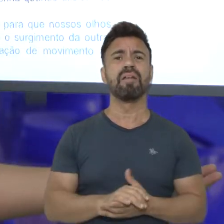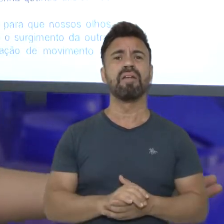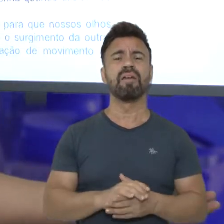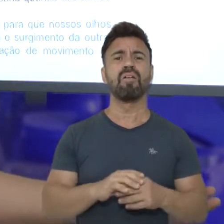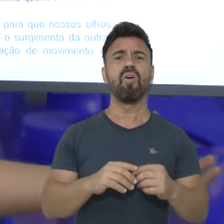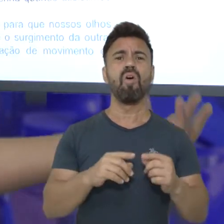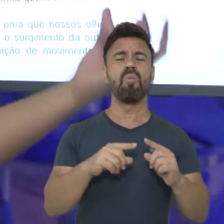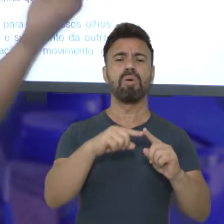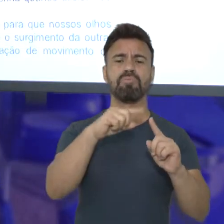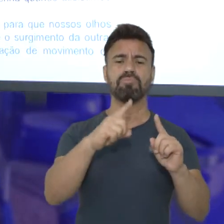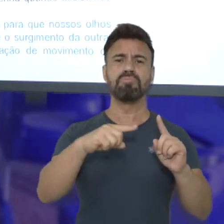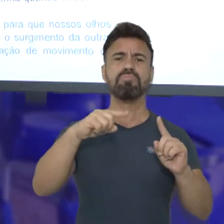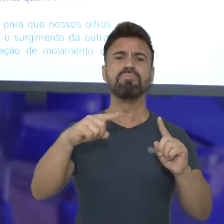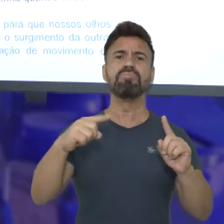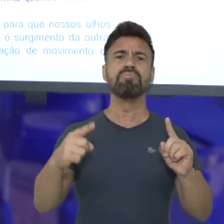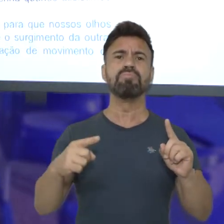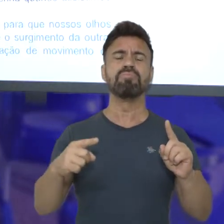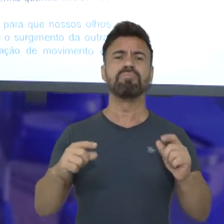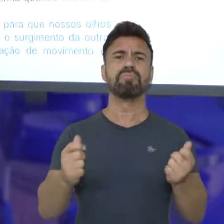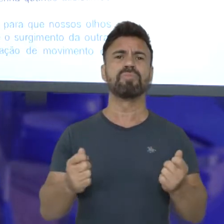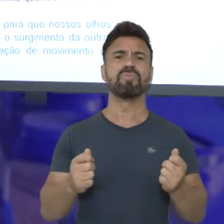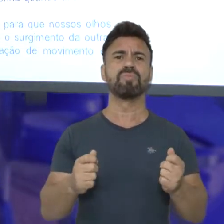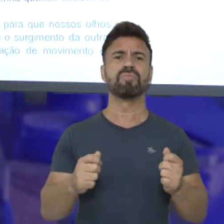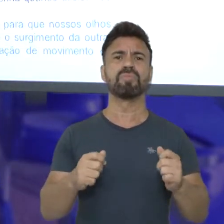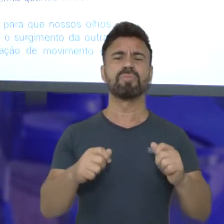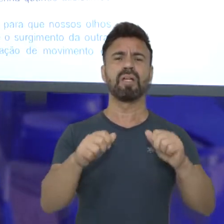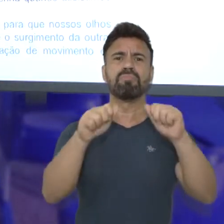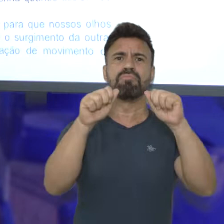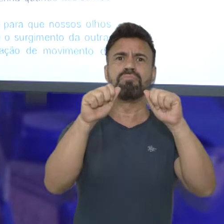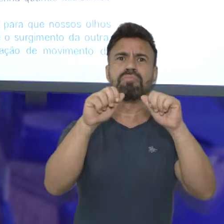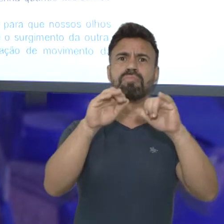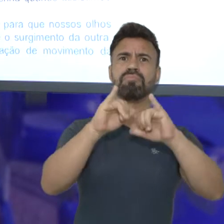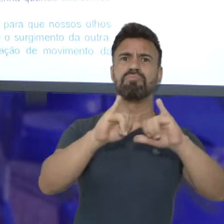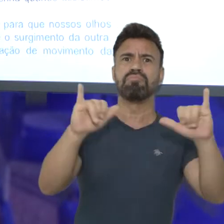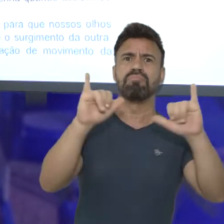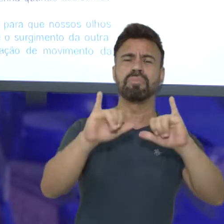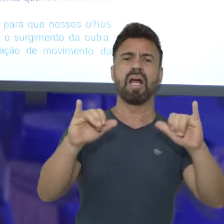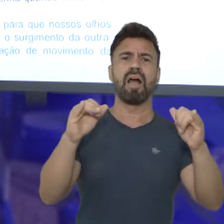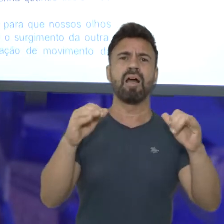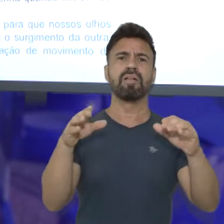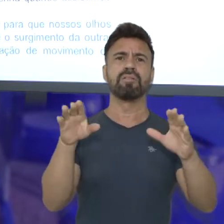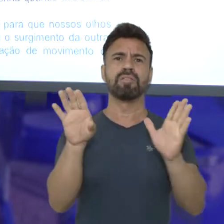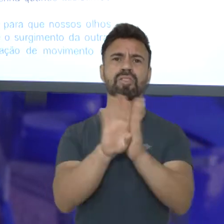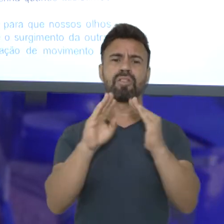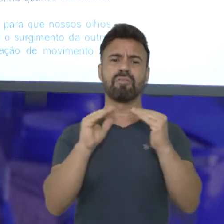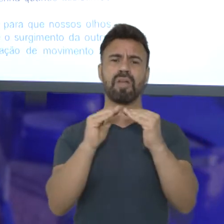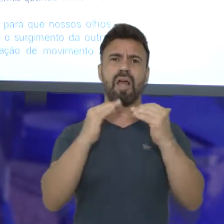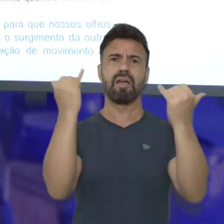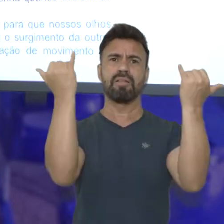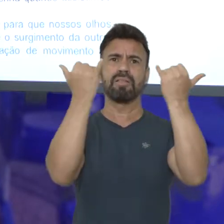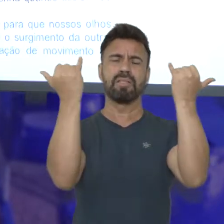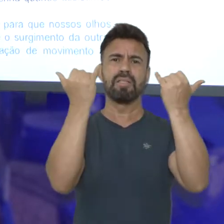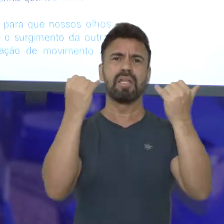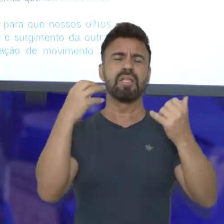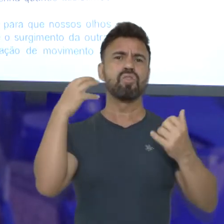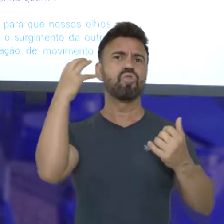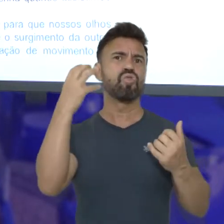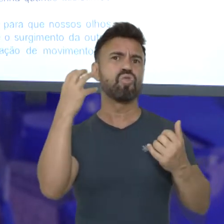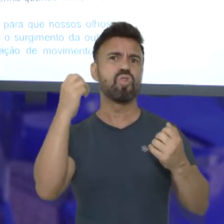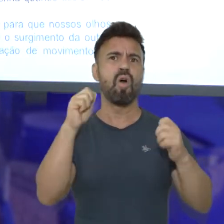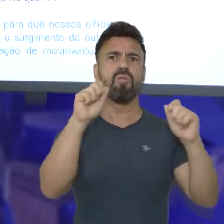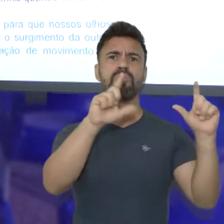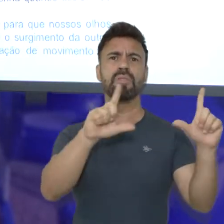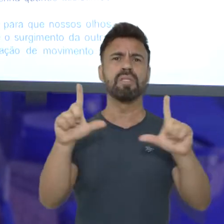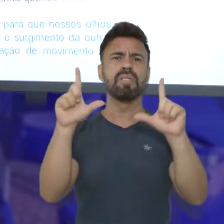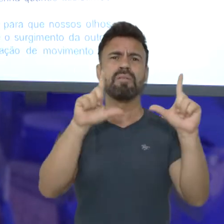rede emissora emita lá essas ondas eletromagnéticas e chegue em nossa casa em forma de som e de imagem.